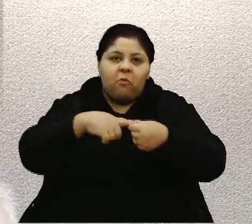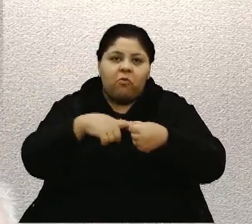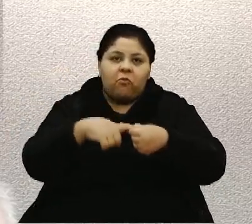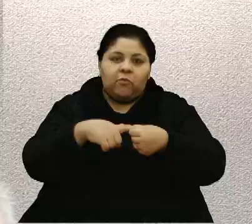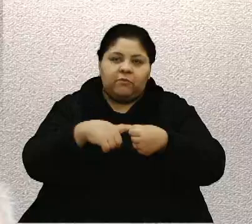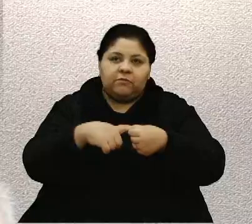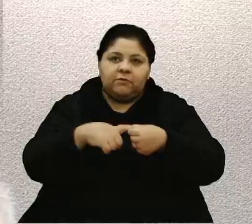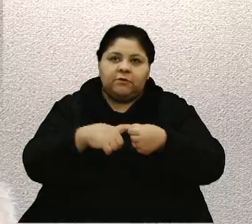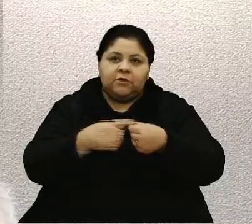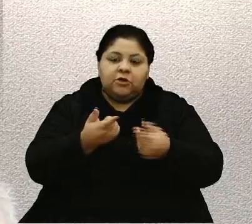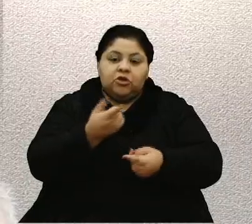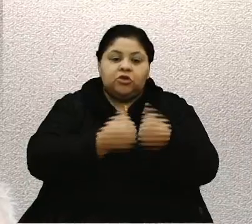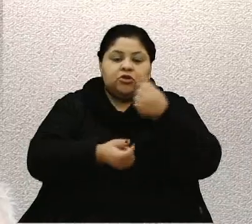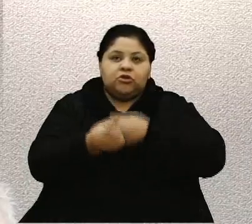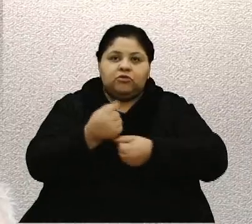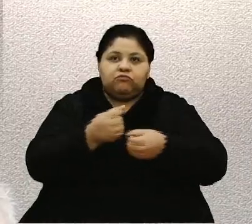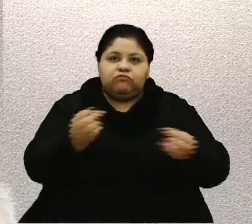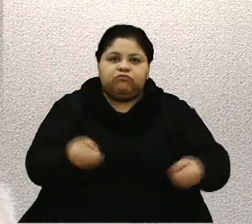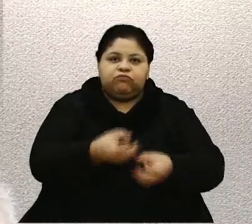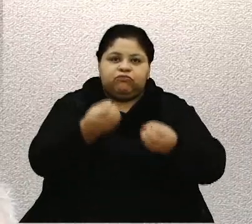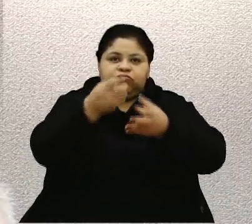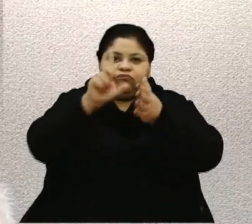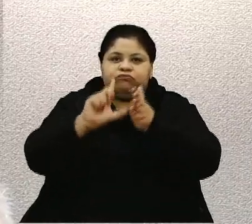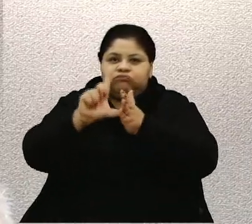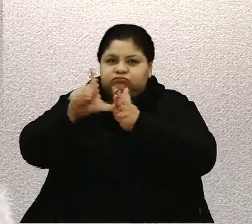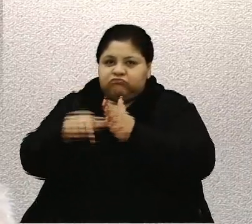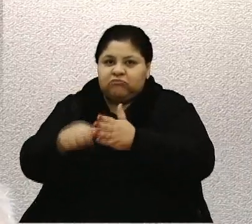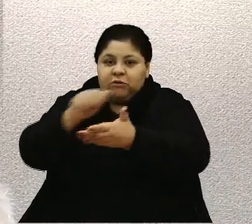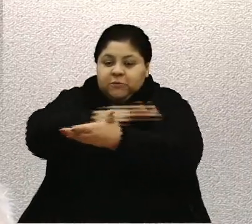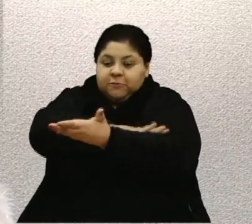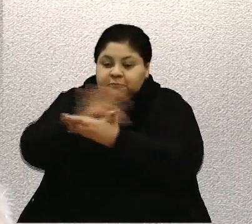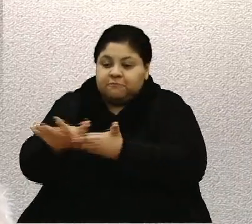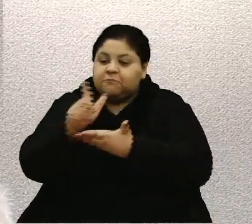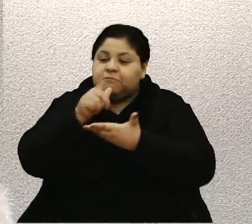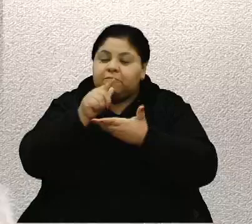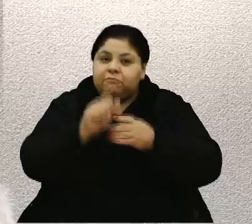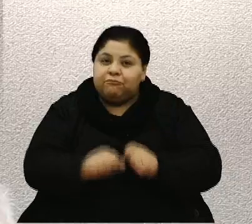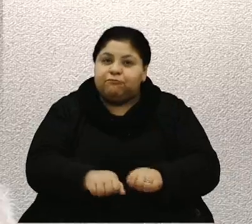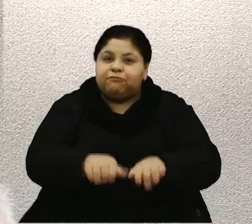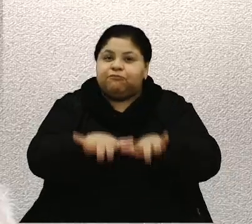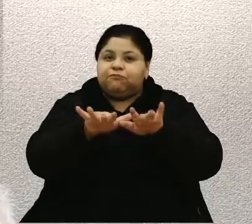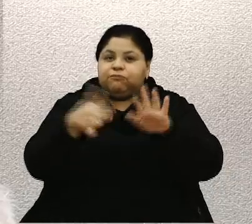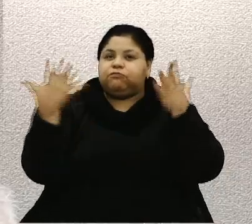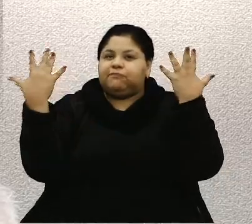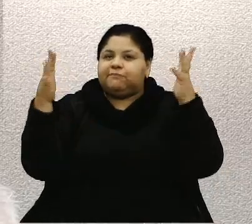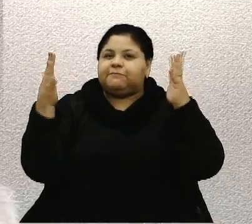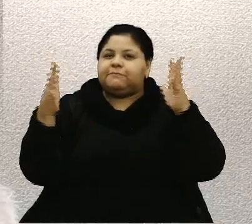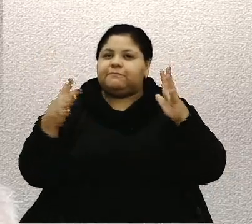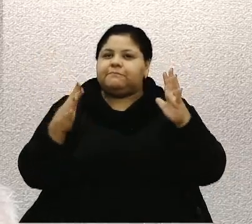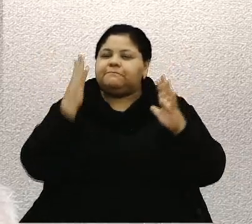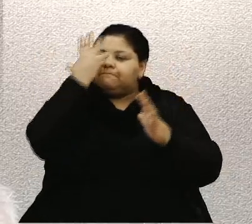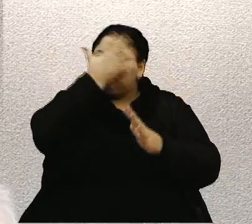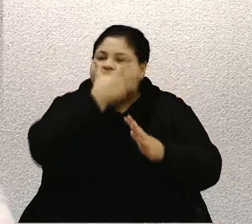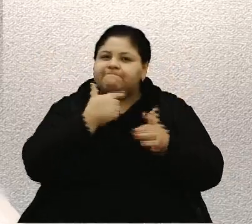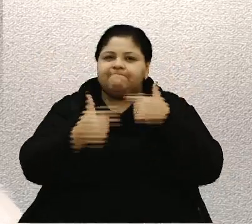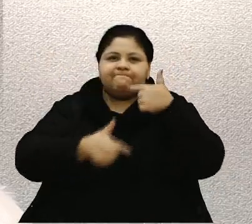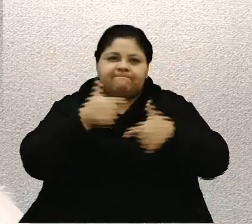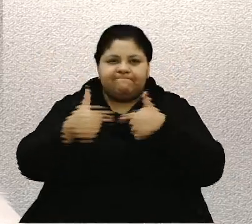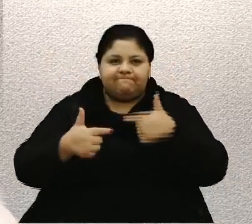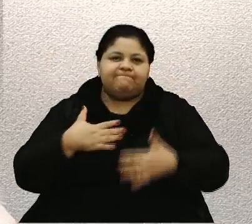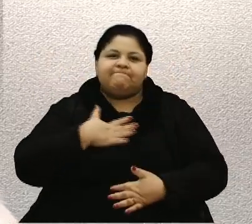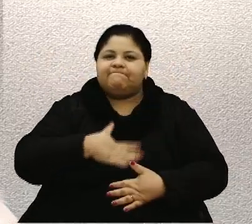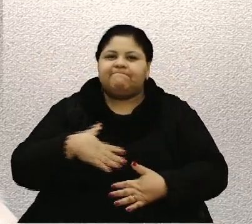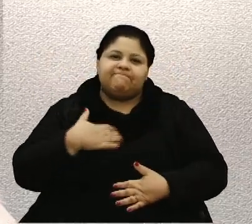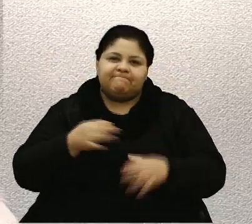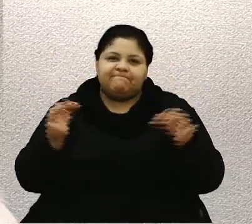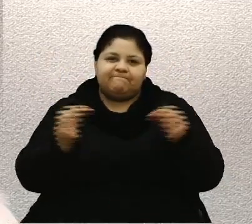assim, da economia e das festividades após as fortes chuvas. Parabéns pelo belo trabalho que realizam e desejo uma